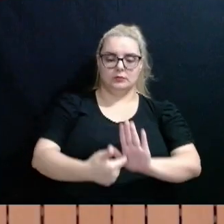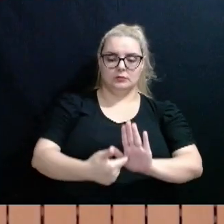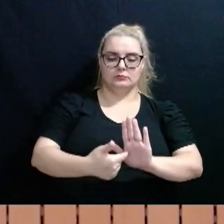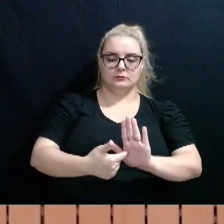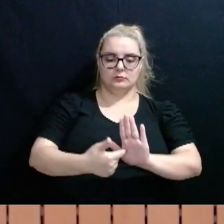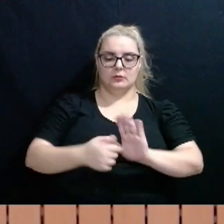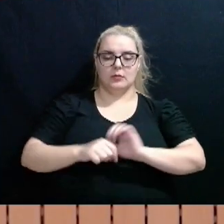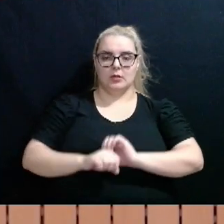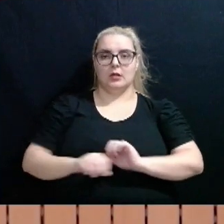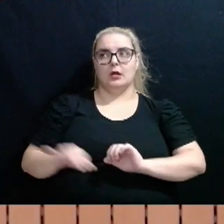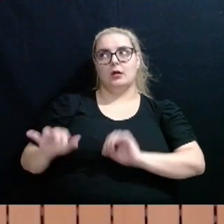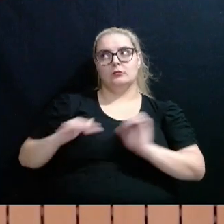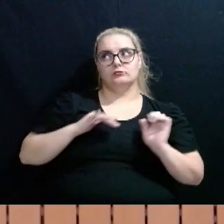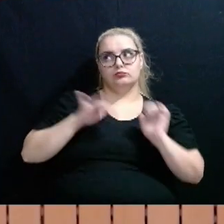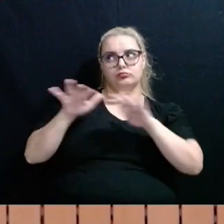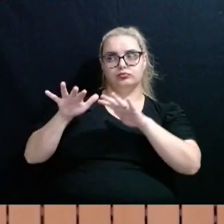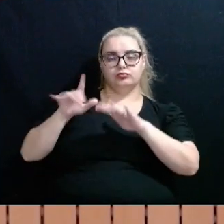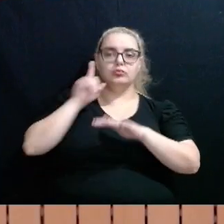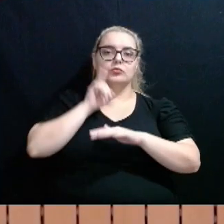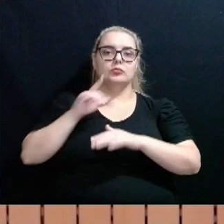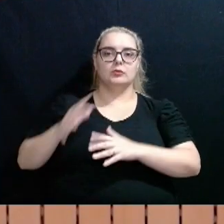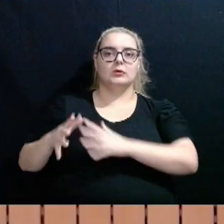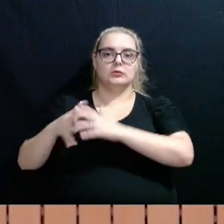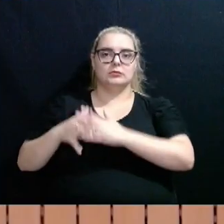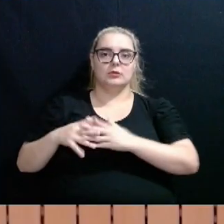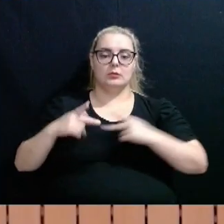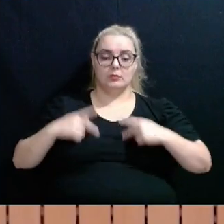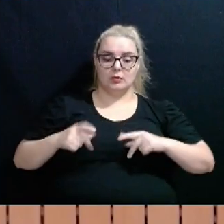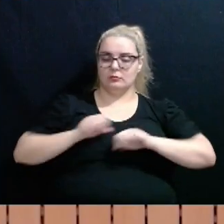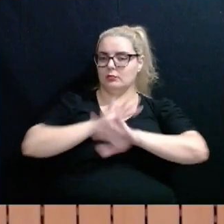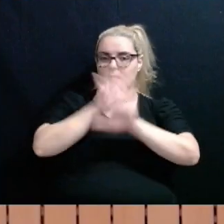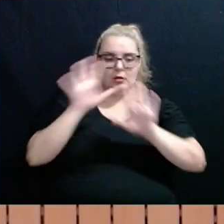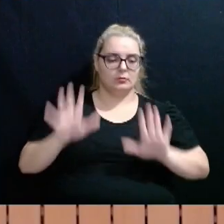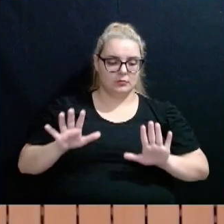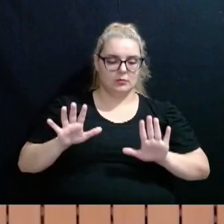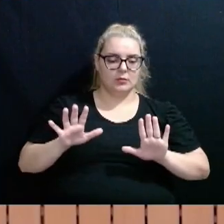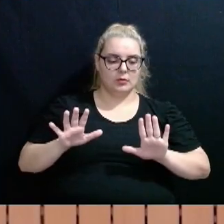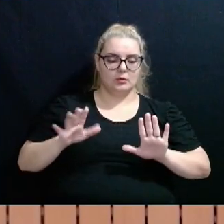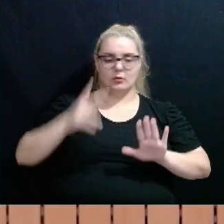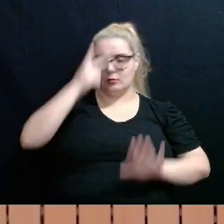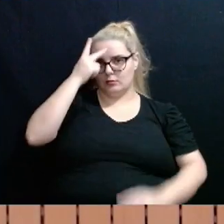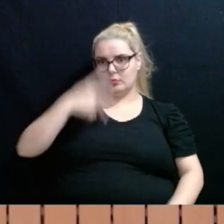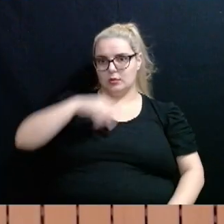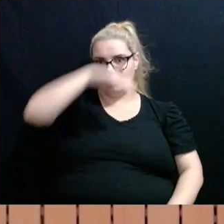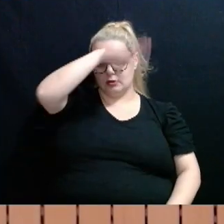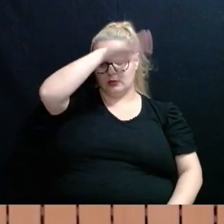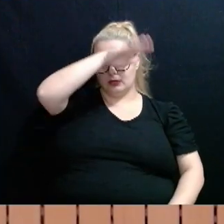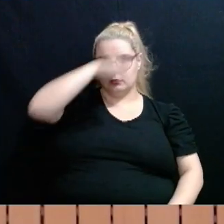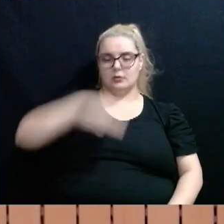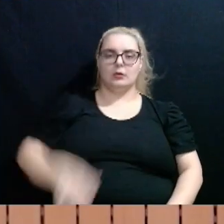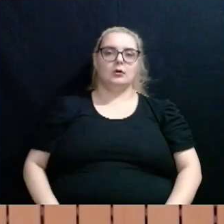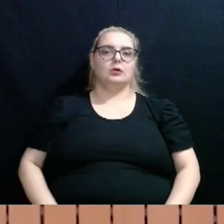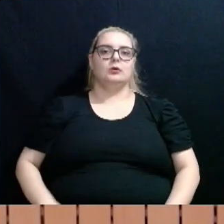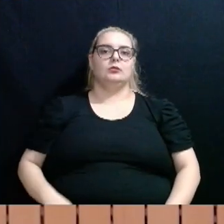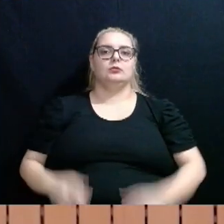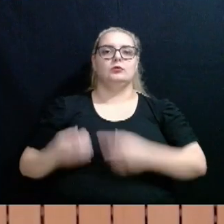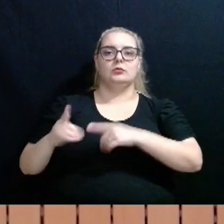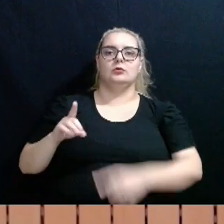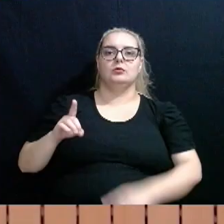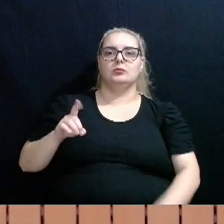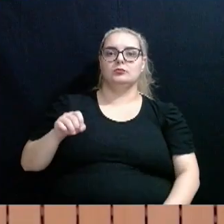Estados Unidos, declarada, manifesta, no que o próprio Trump chamou de doutrina Monroe, quer dizer, o corolário a que